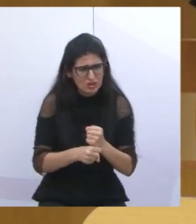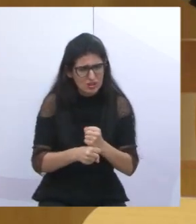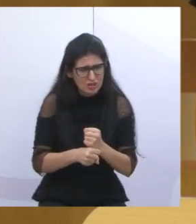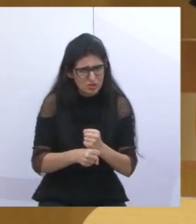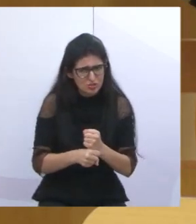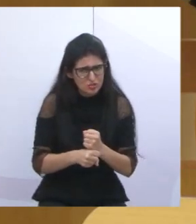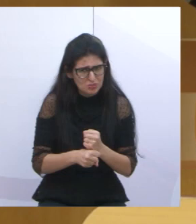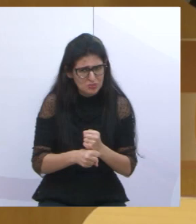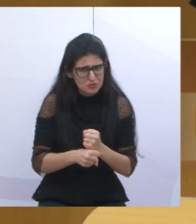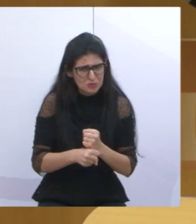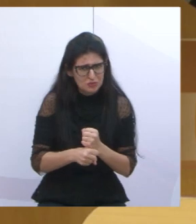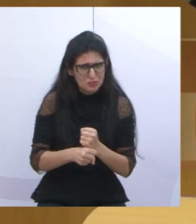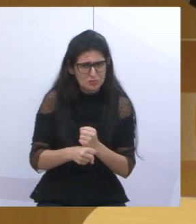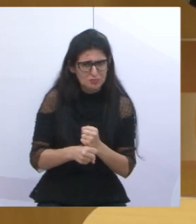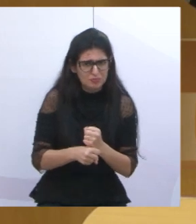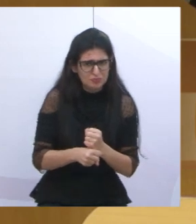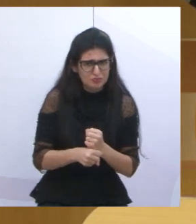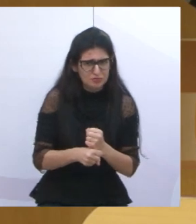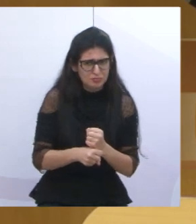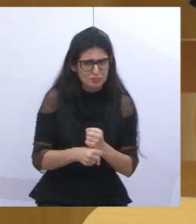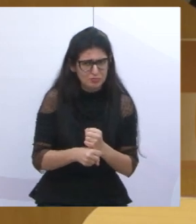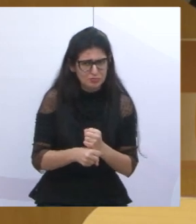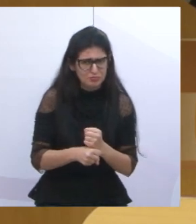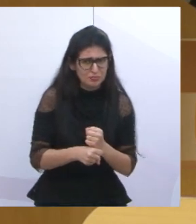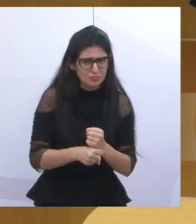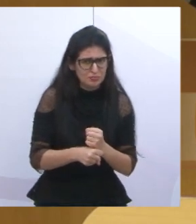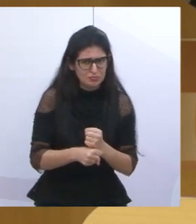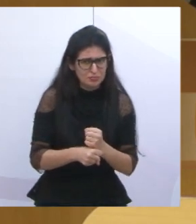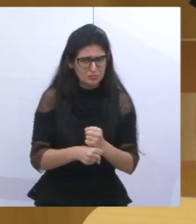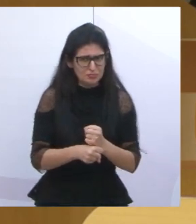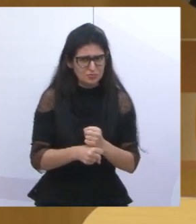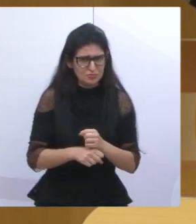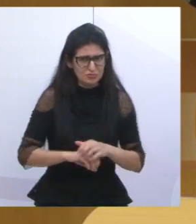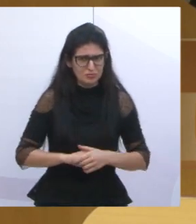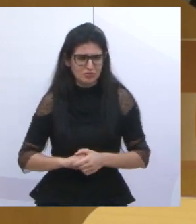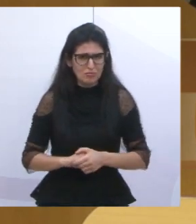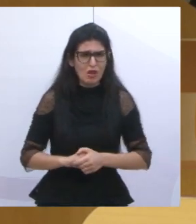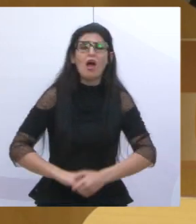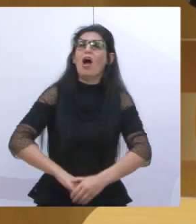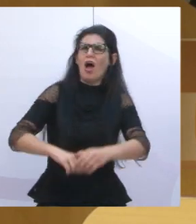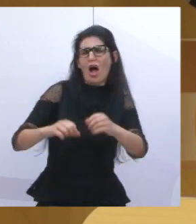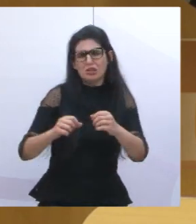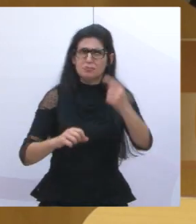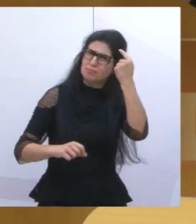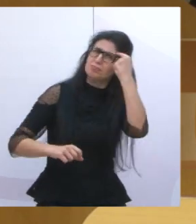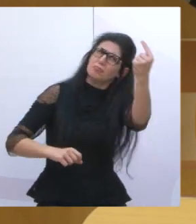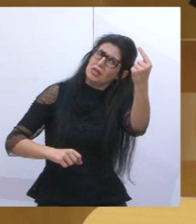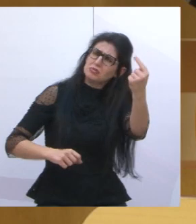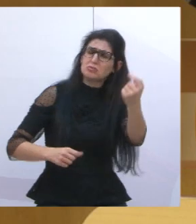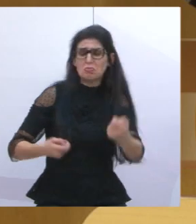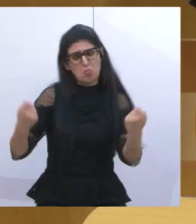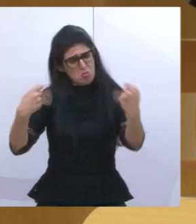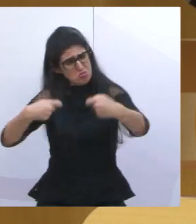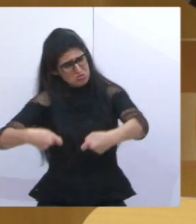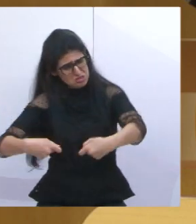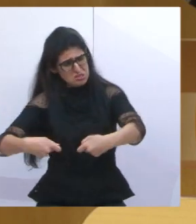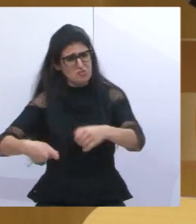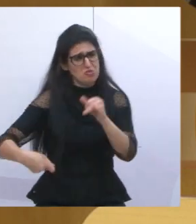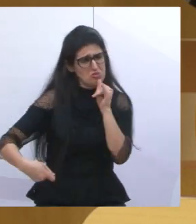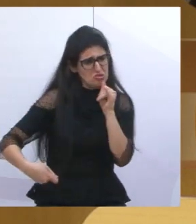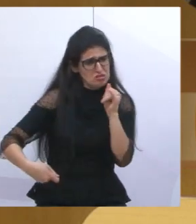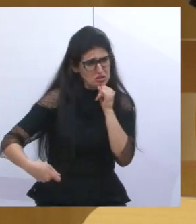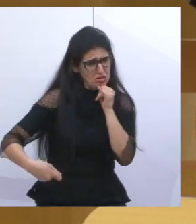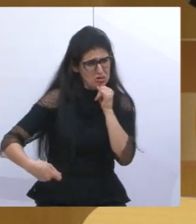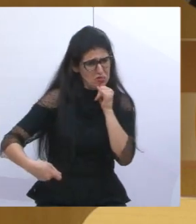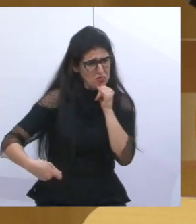intolerância até serem inseridas aí no serviço de proteção ao crédito. Todas as medidas e benefícios desse